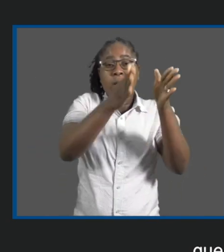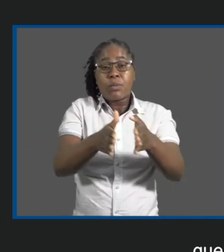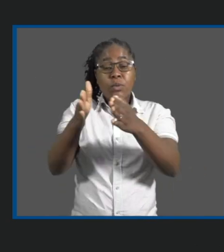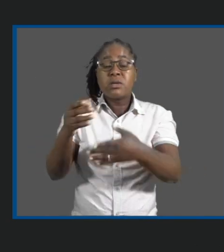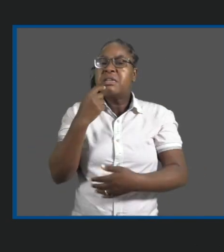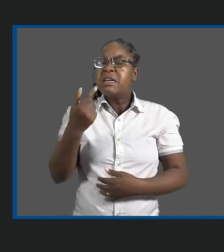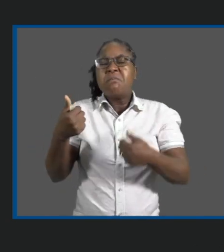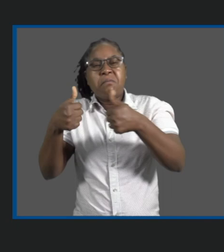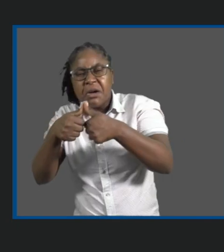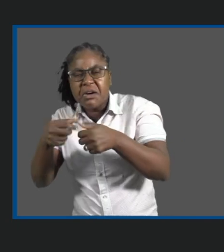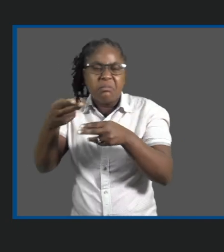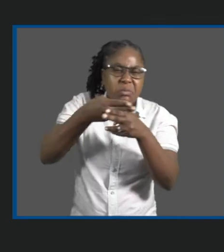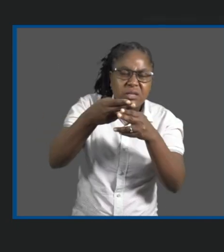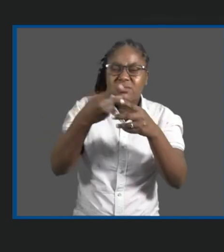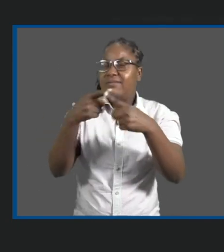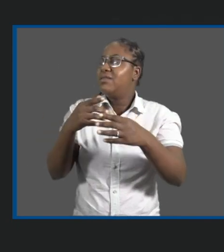nesta fase.